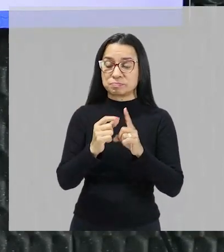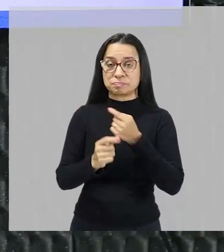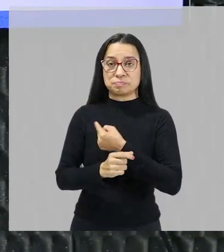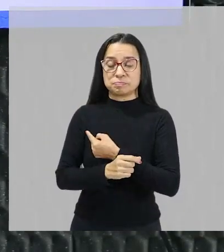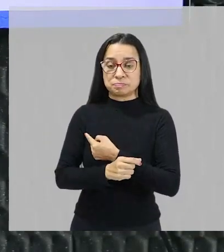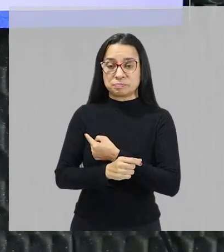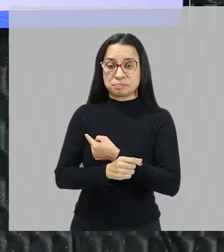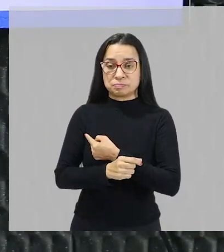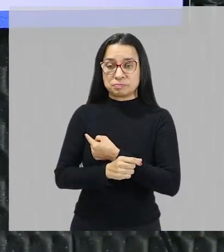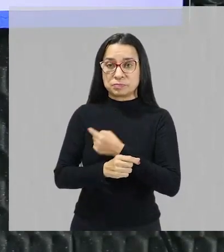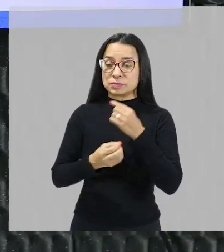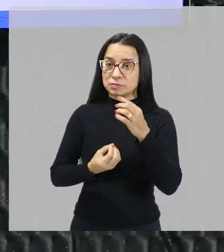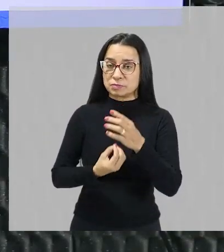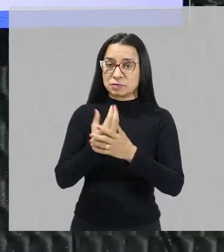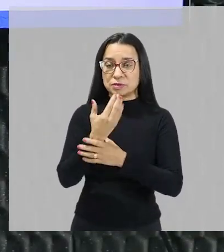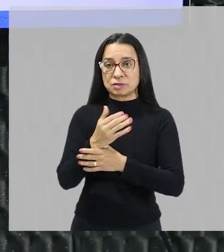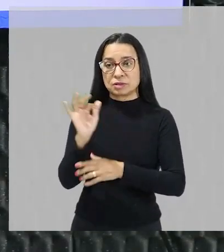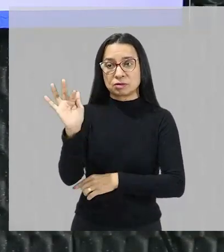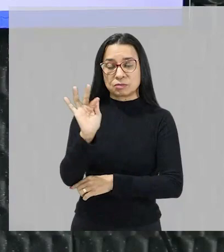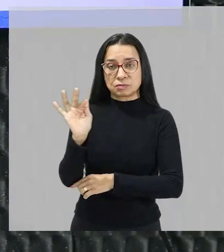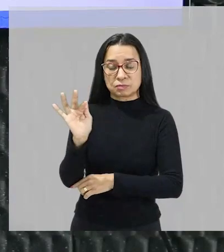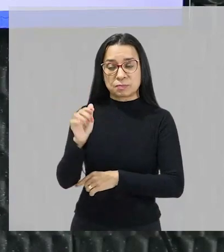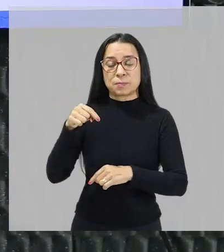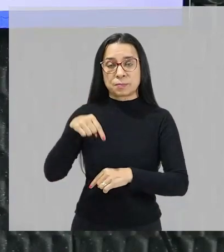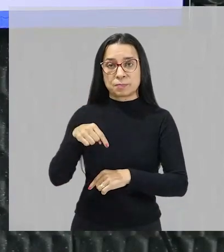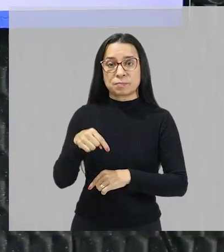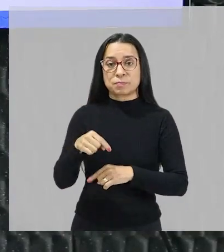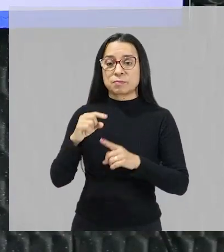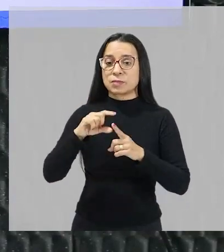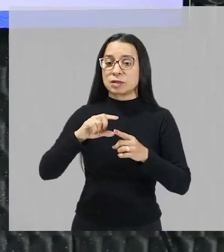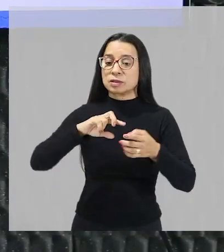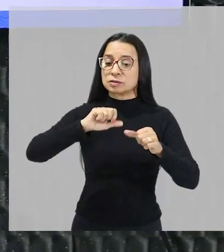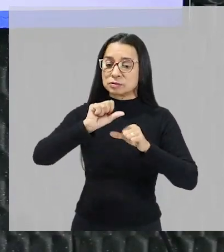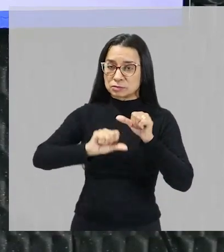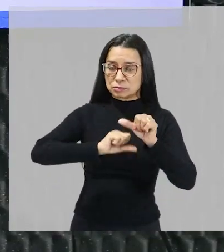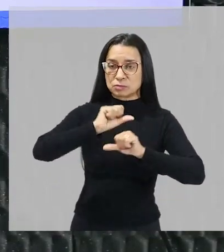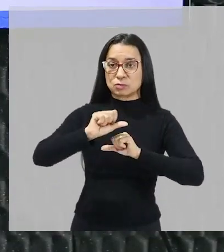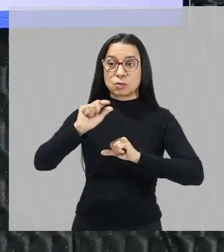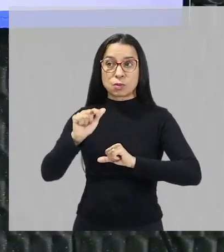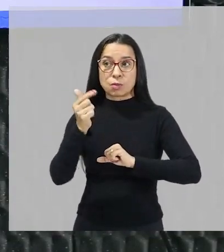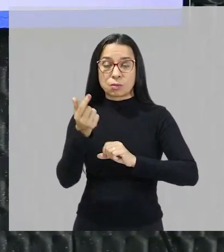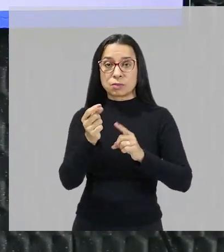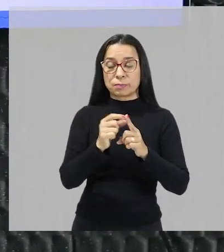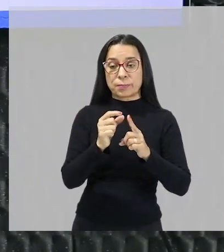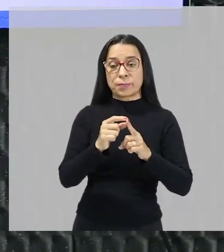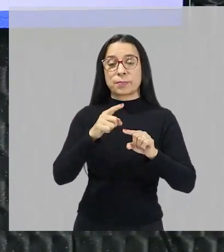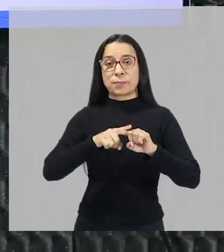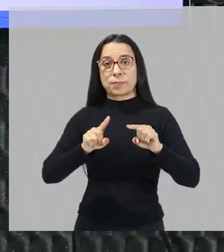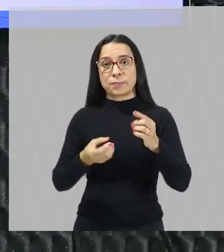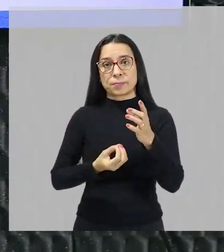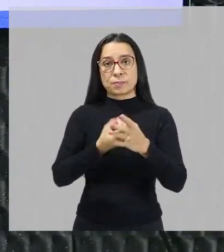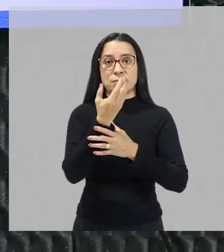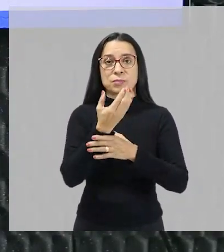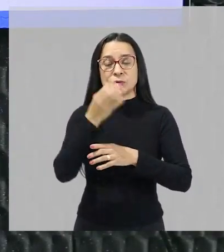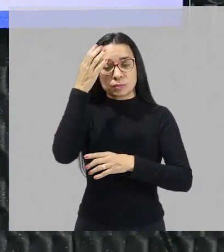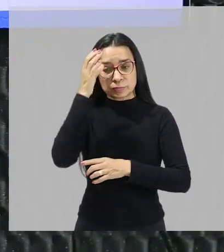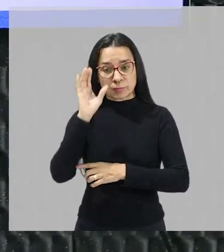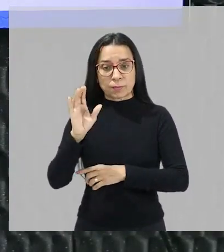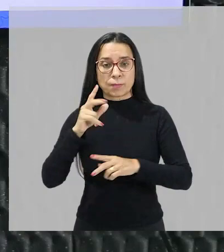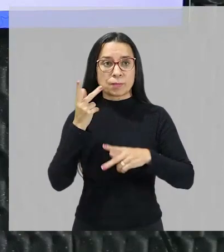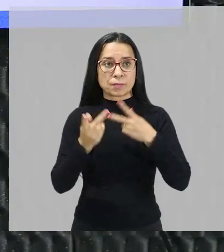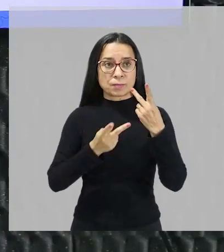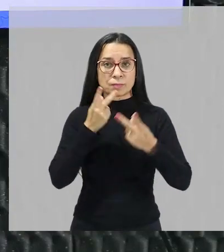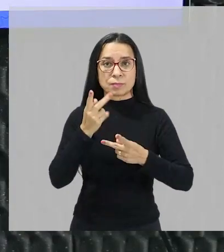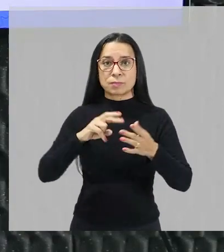francês. Aqui a gente deu uma abrasileirada, entendeu? A gente transformou ali em outra palavra, mas a origem dela, culturalmente falando, é